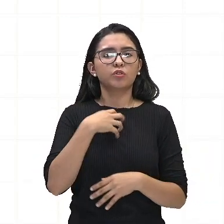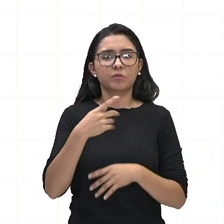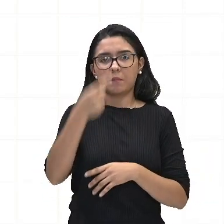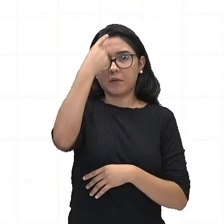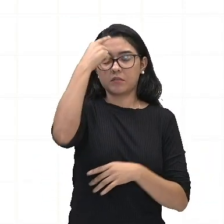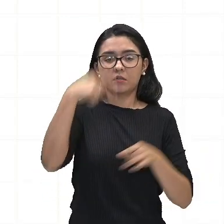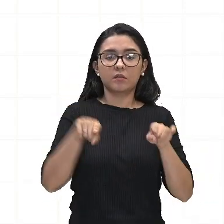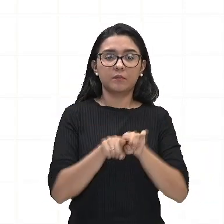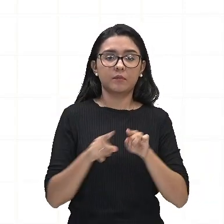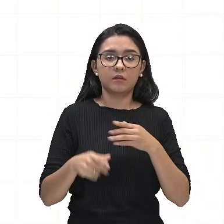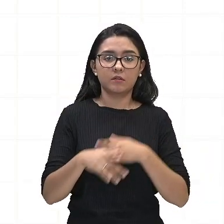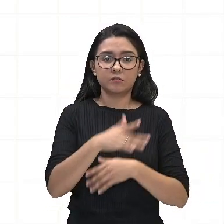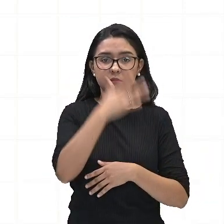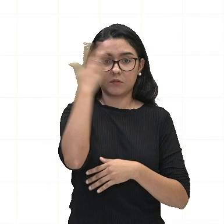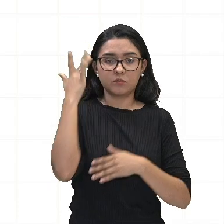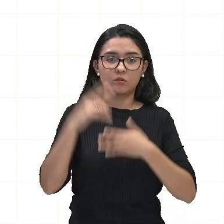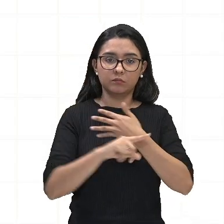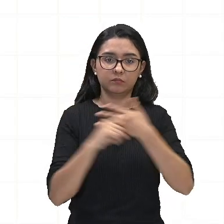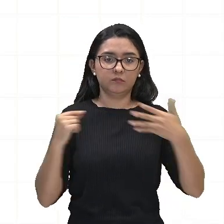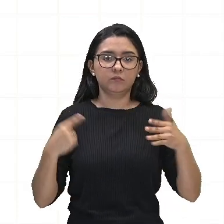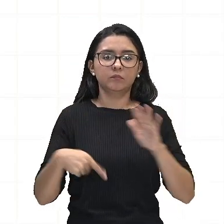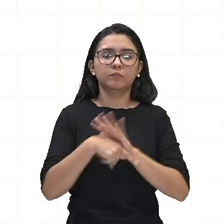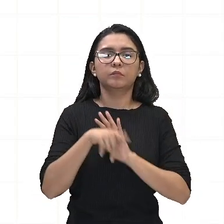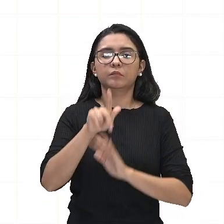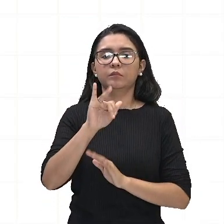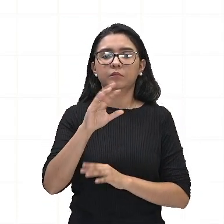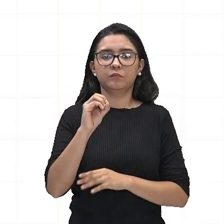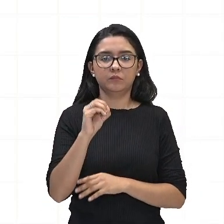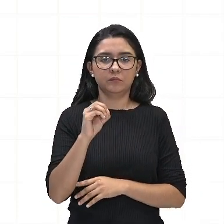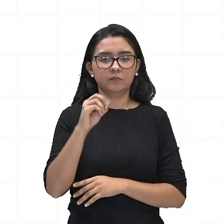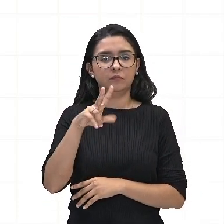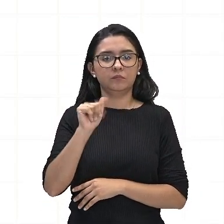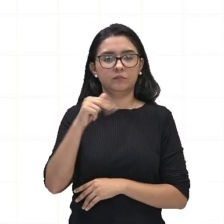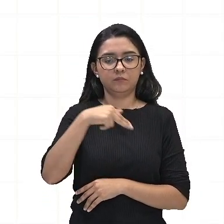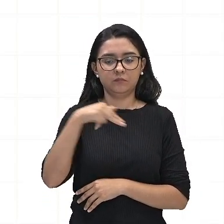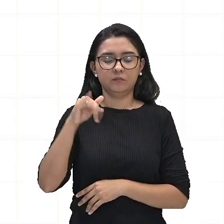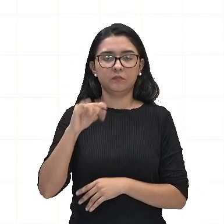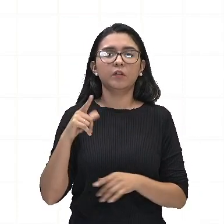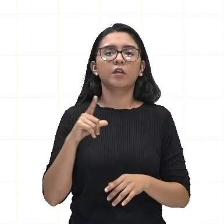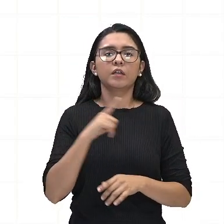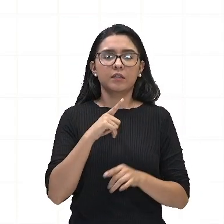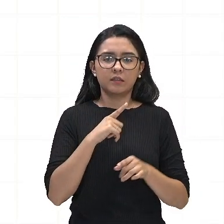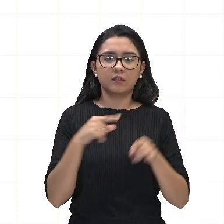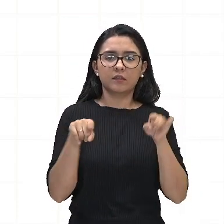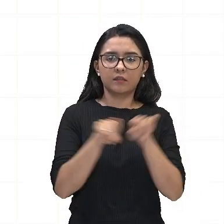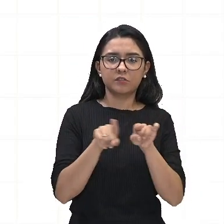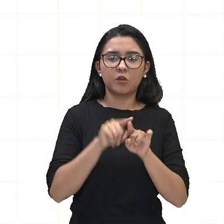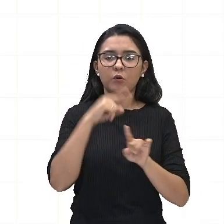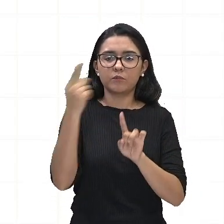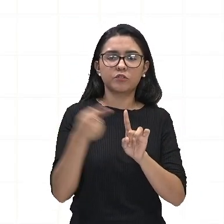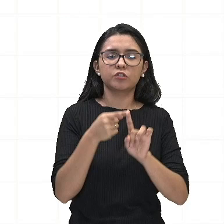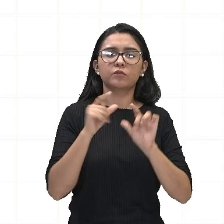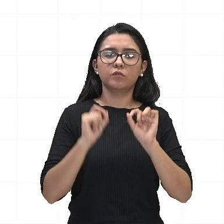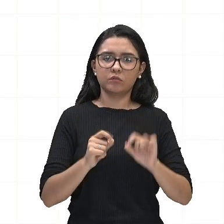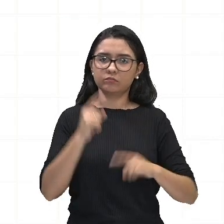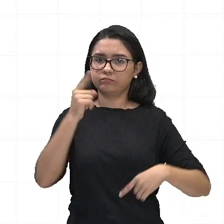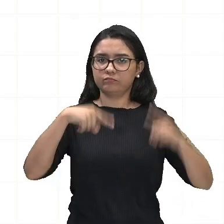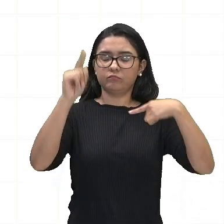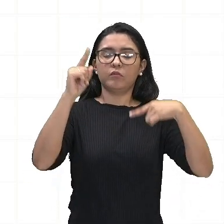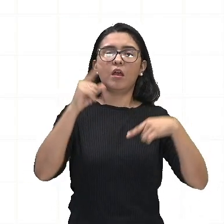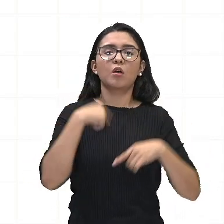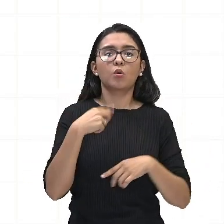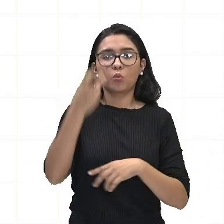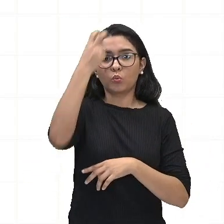Os escritores Giovanni Boccaccio e Petrarca tinham como objetivo ultrapassar a cultura